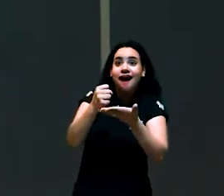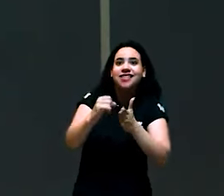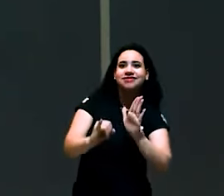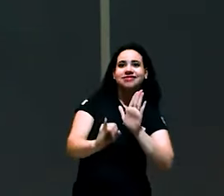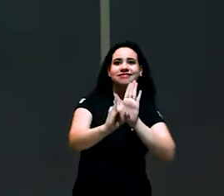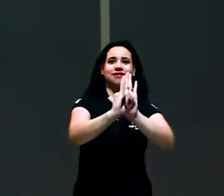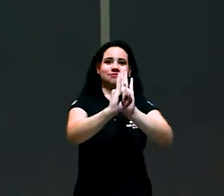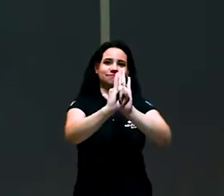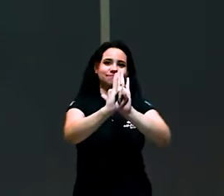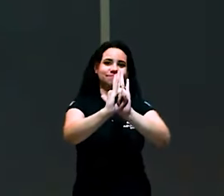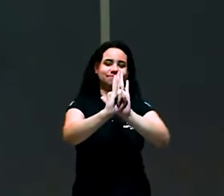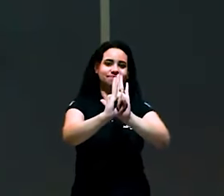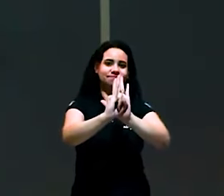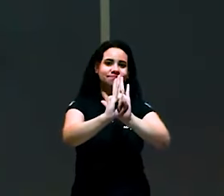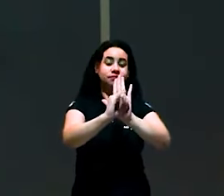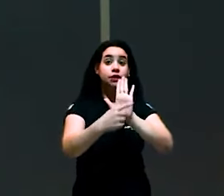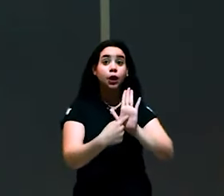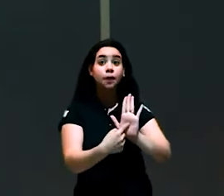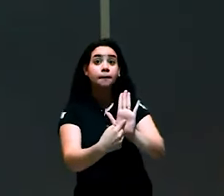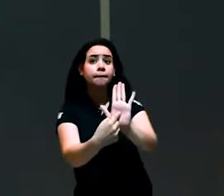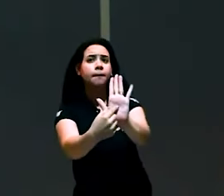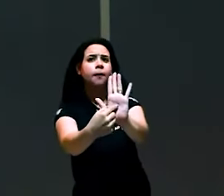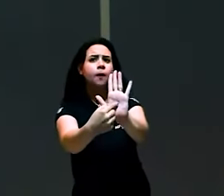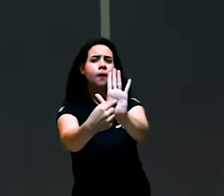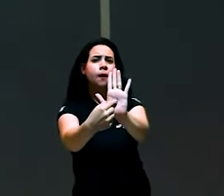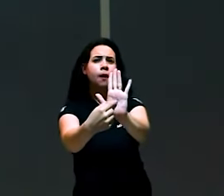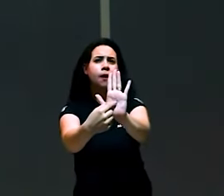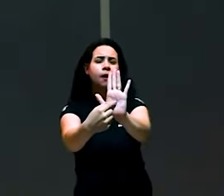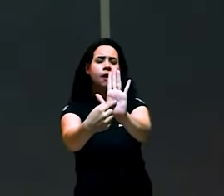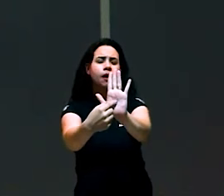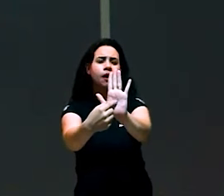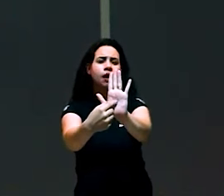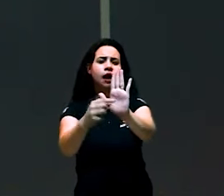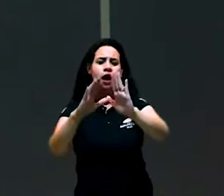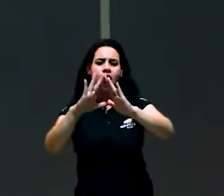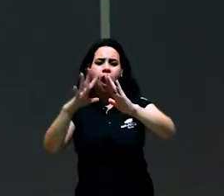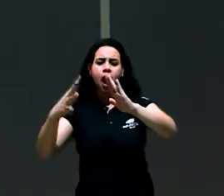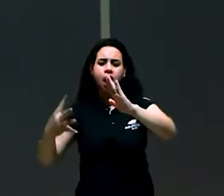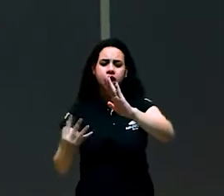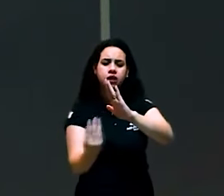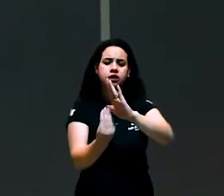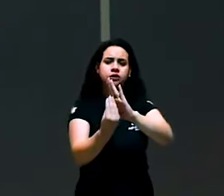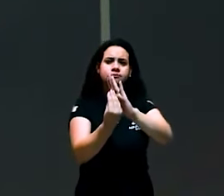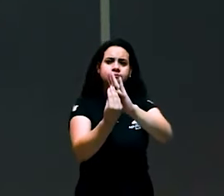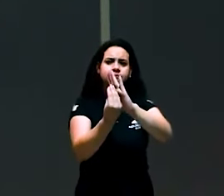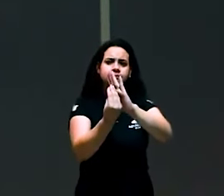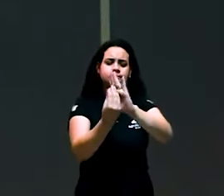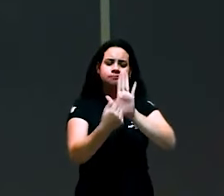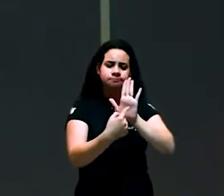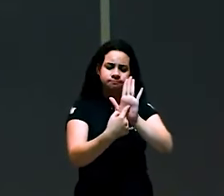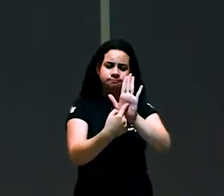alguma maneira, mostra o rumo onde a igreja tem que dirigir os seus